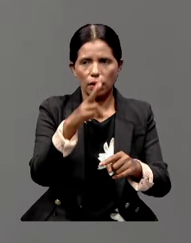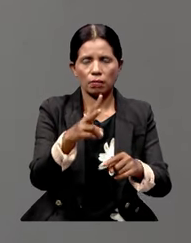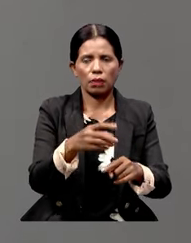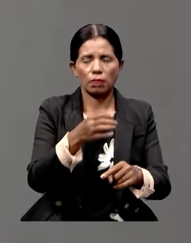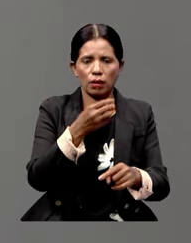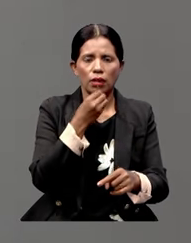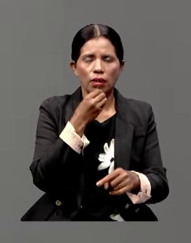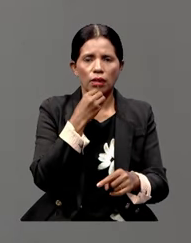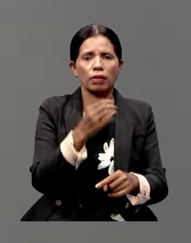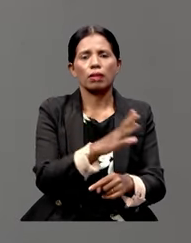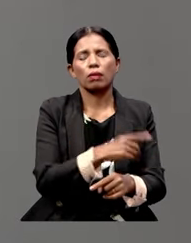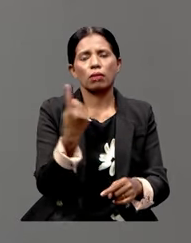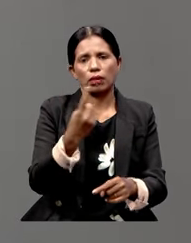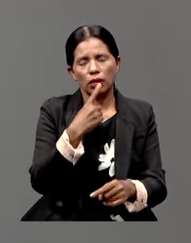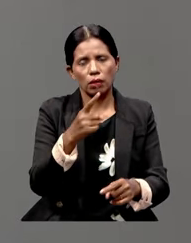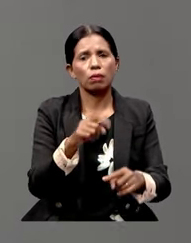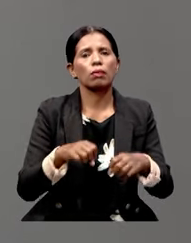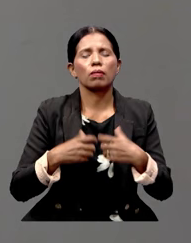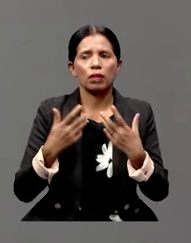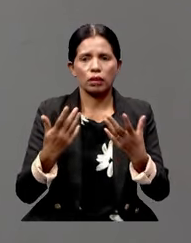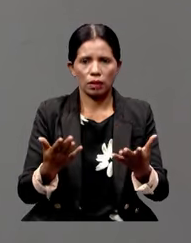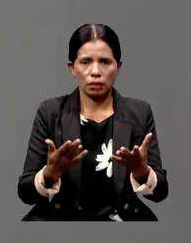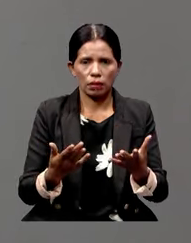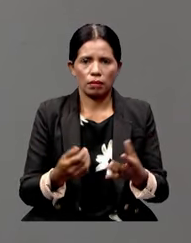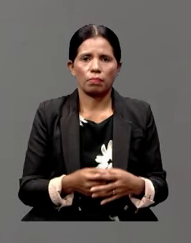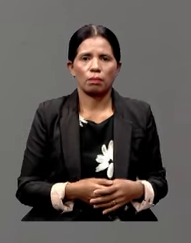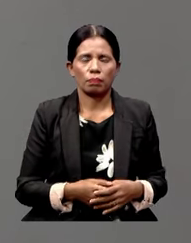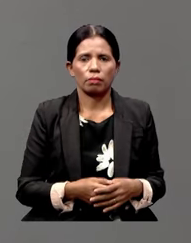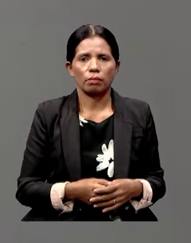de, mebe, oinsa atuharemos baia